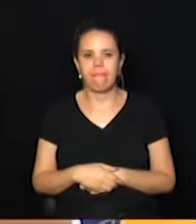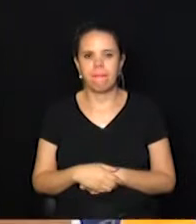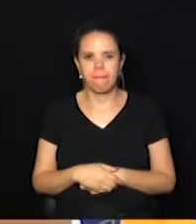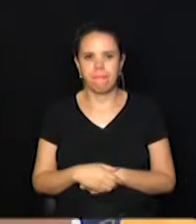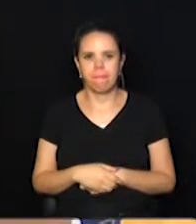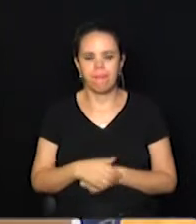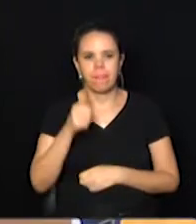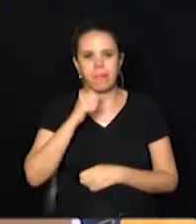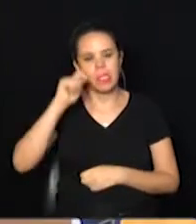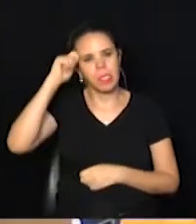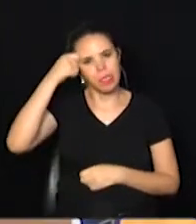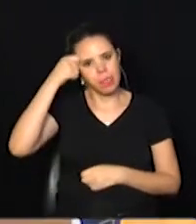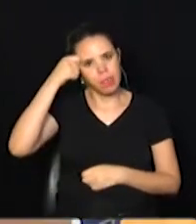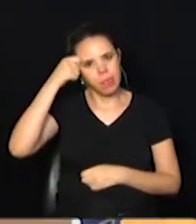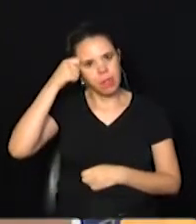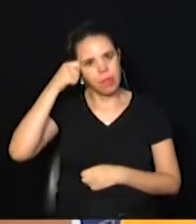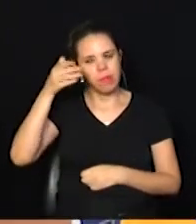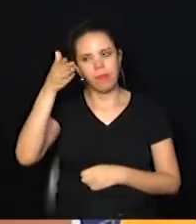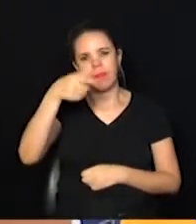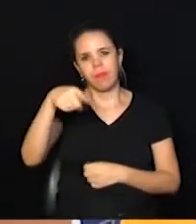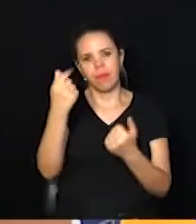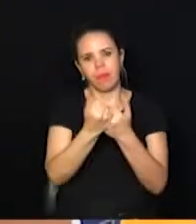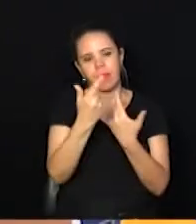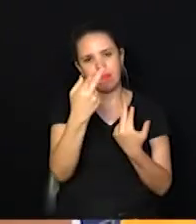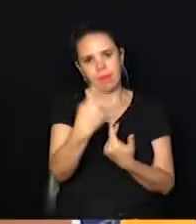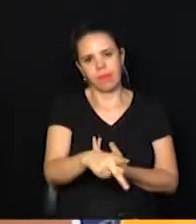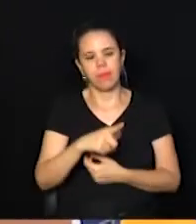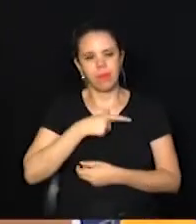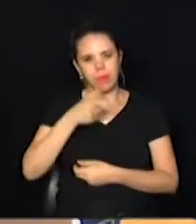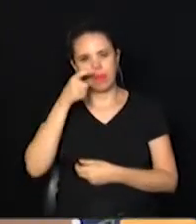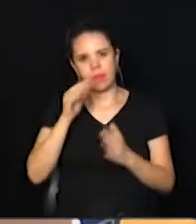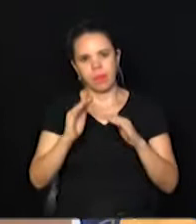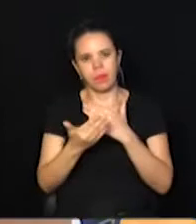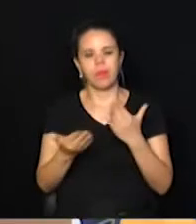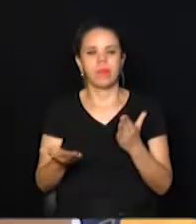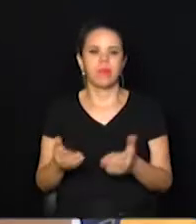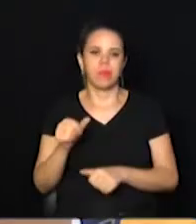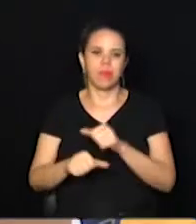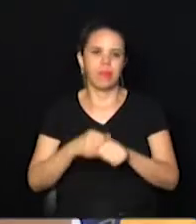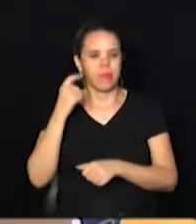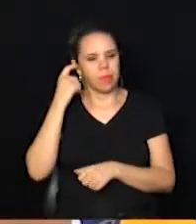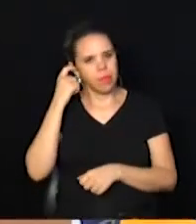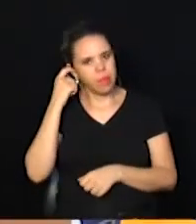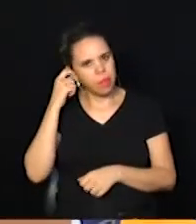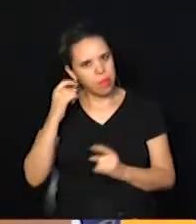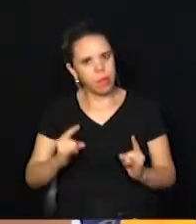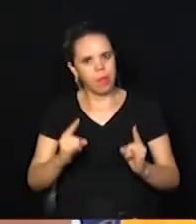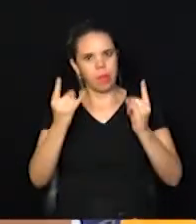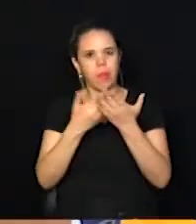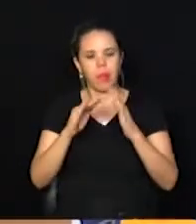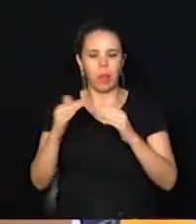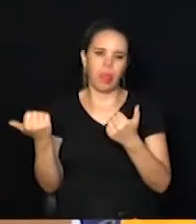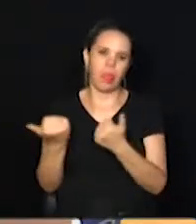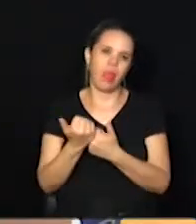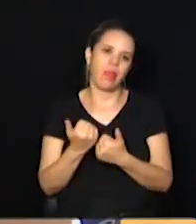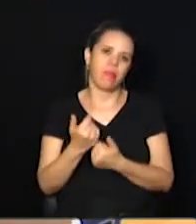Nas mulheres pretas que ocupam um lugar que já foi seu. Te vejo nas comunidades que viraram bairros e nos escombros que deram lugar às escolas.